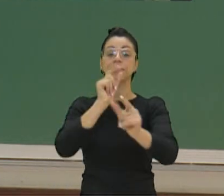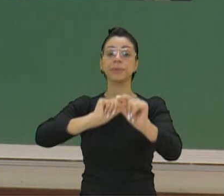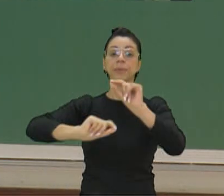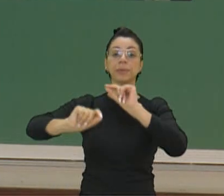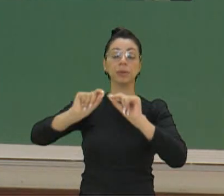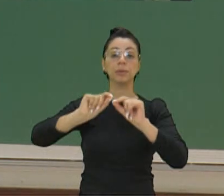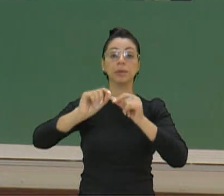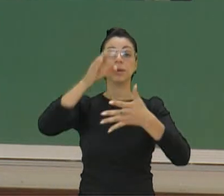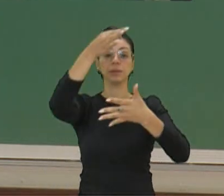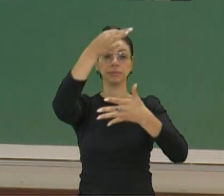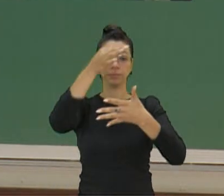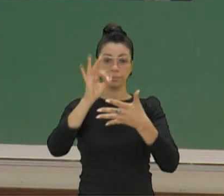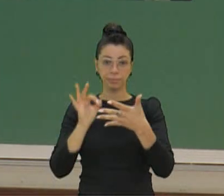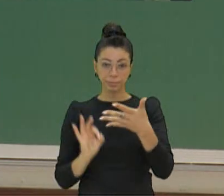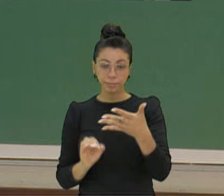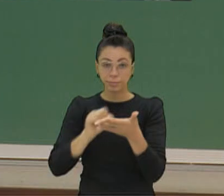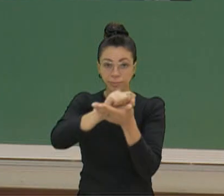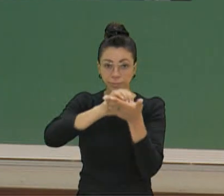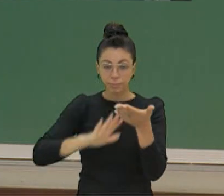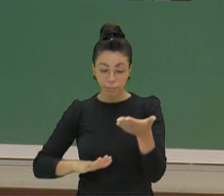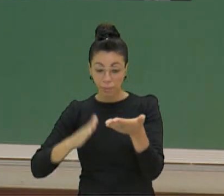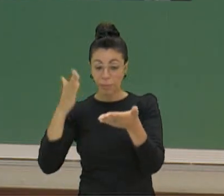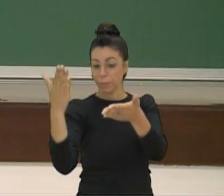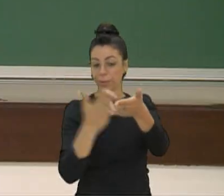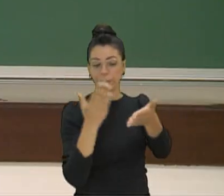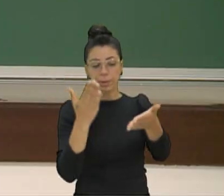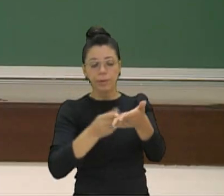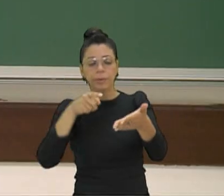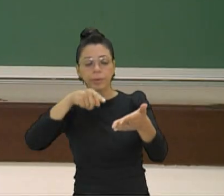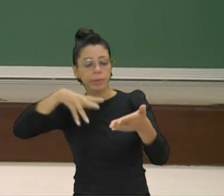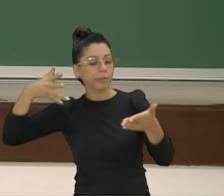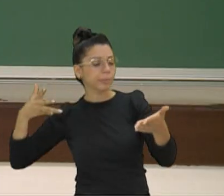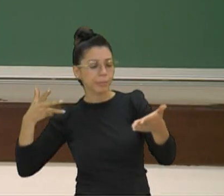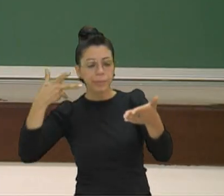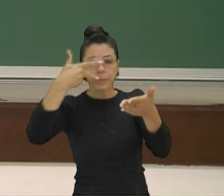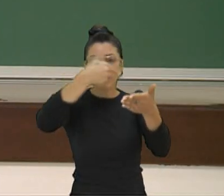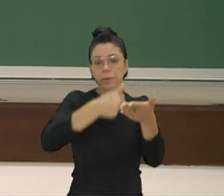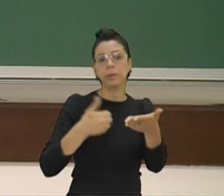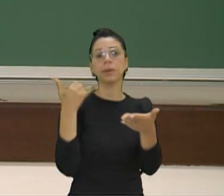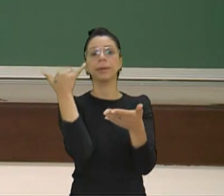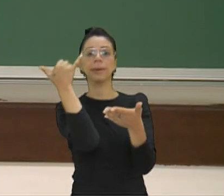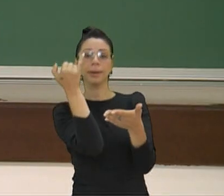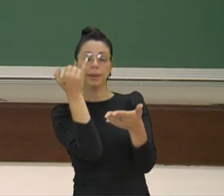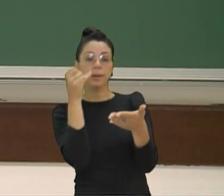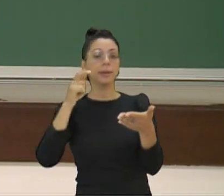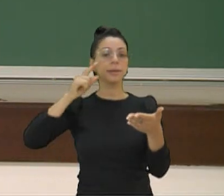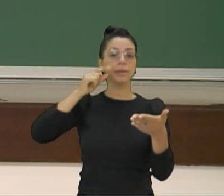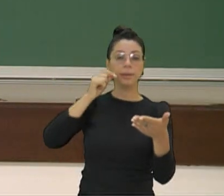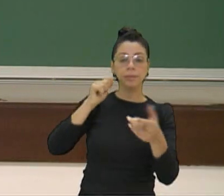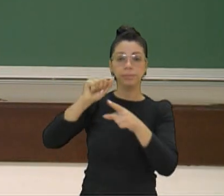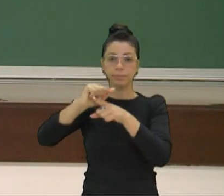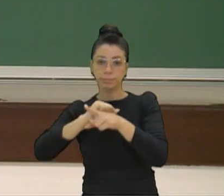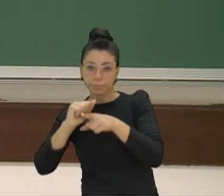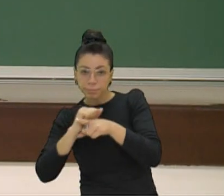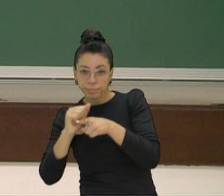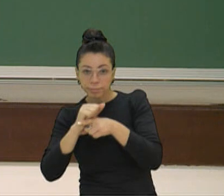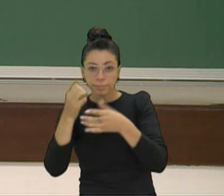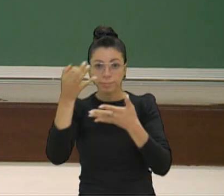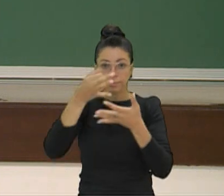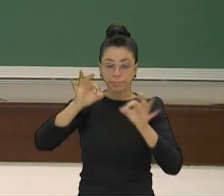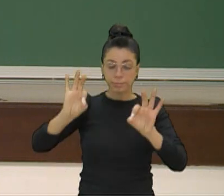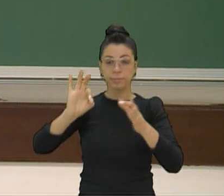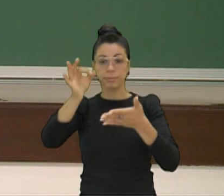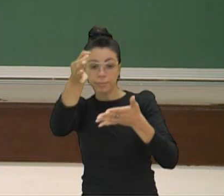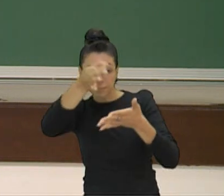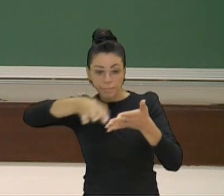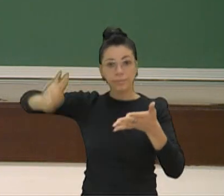com correção de atividades. Então quero ver o caderno super caprichado, caneta na mão, lápis e borracha. Acertou?